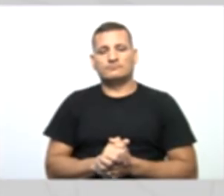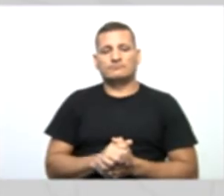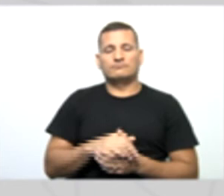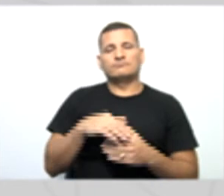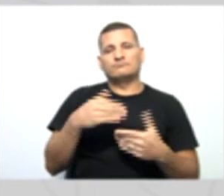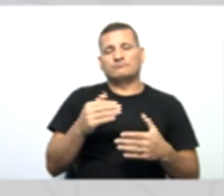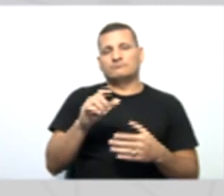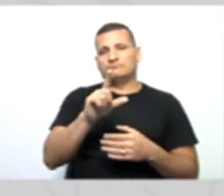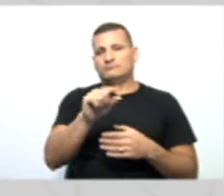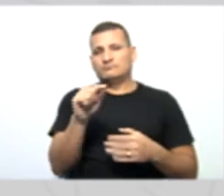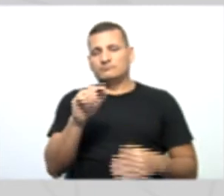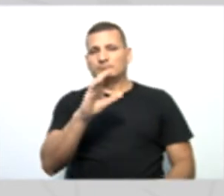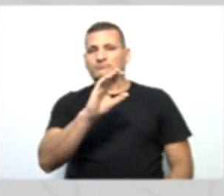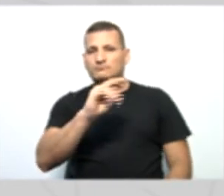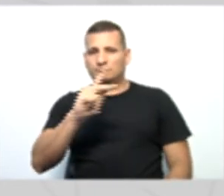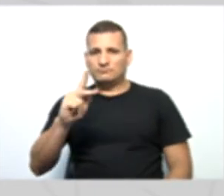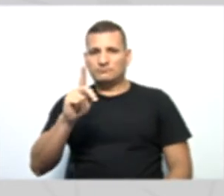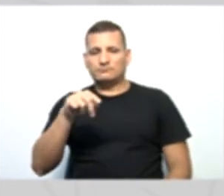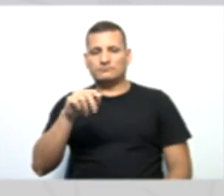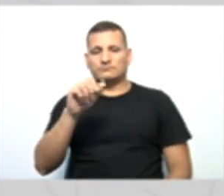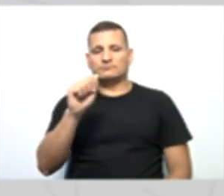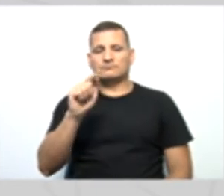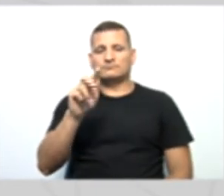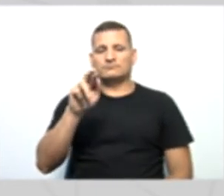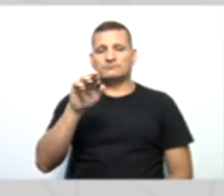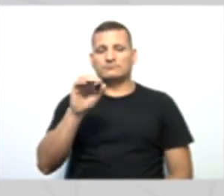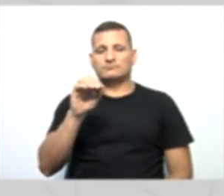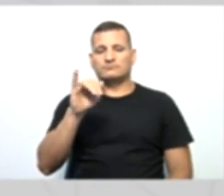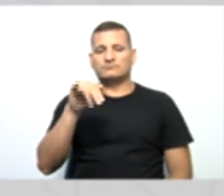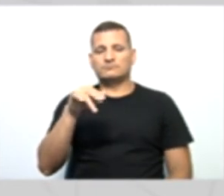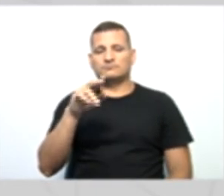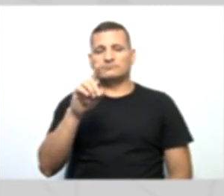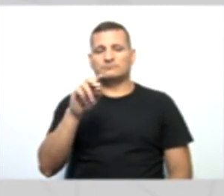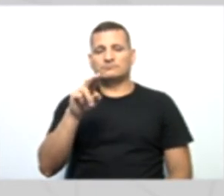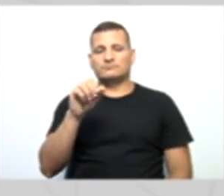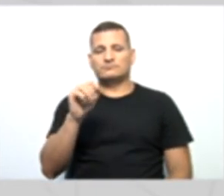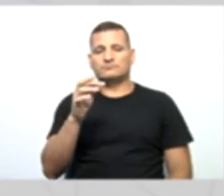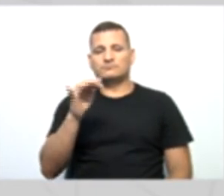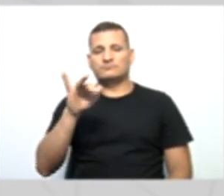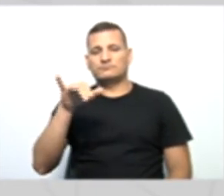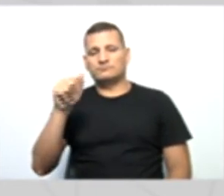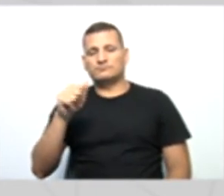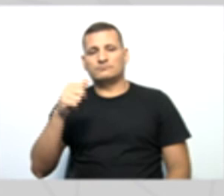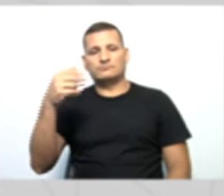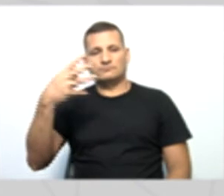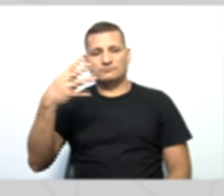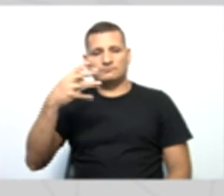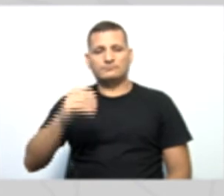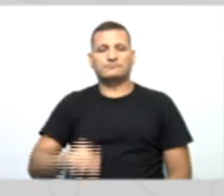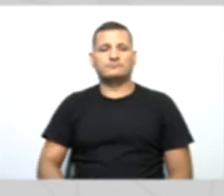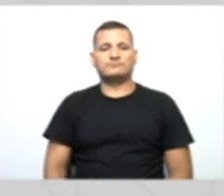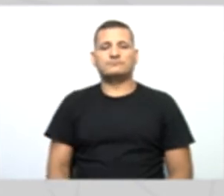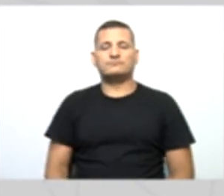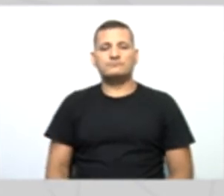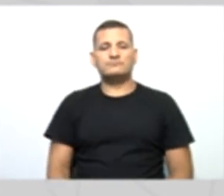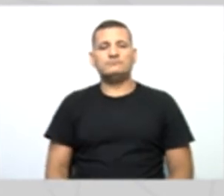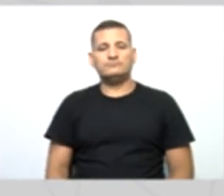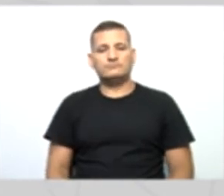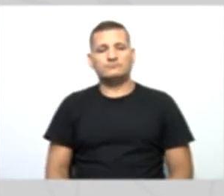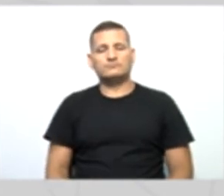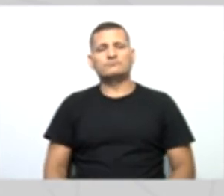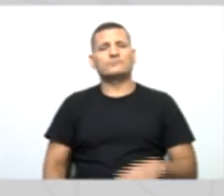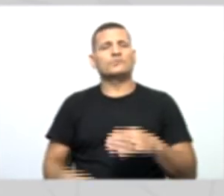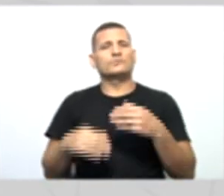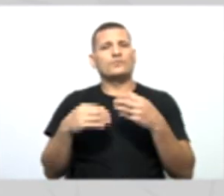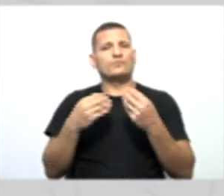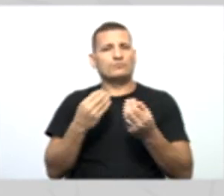faz parte desse arranjo produtivo local, a cooperativa agroindustrial. A quarta questão é qual a forma de